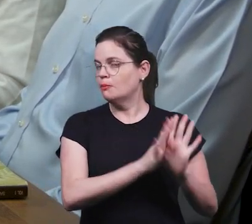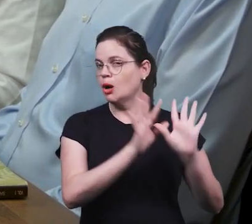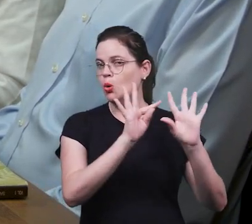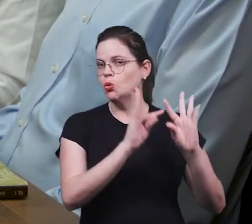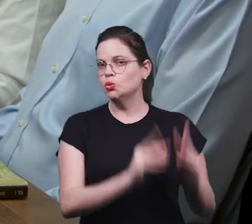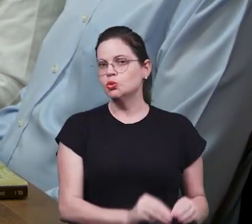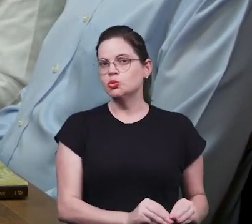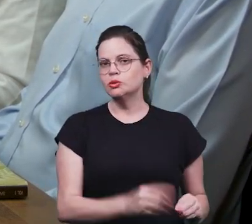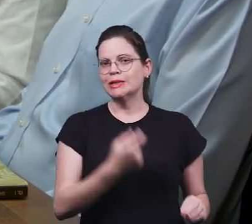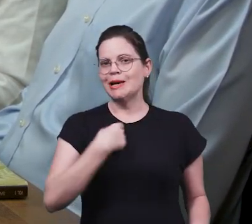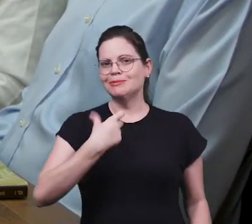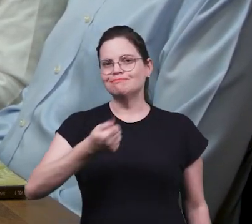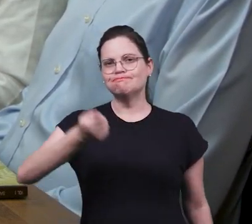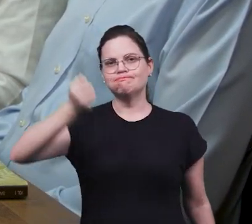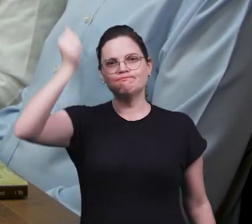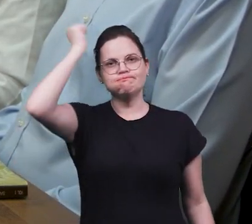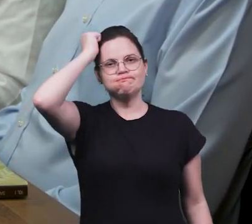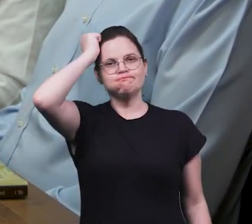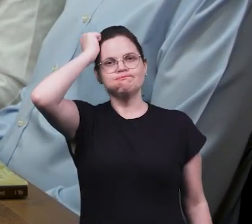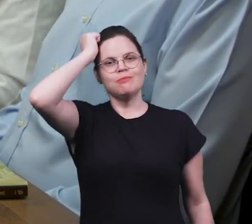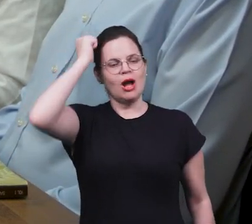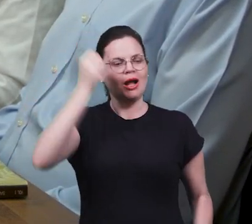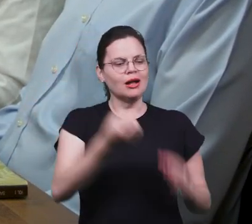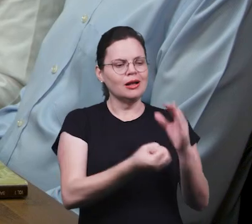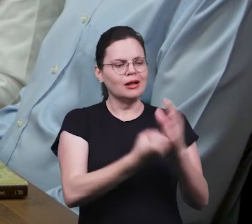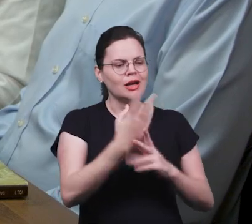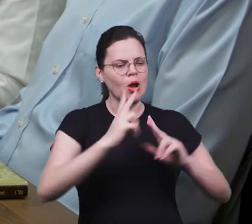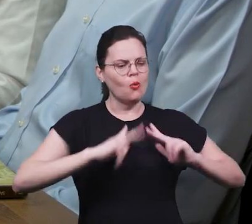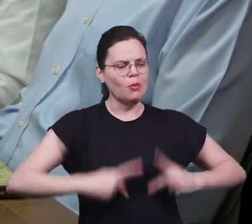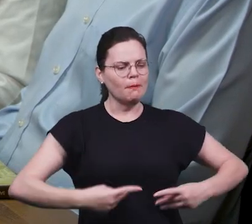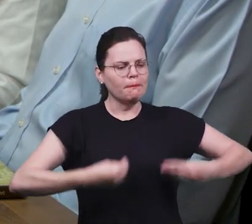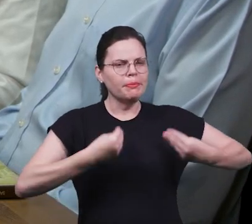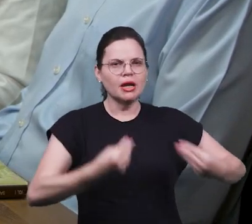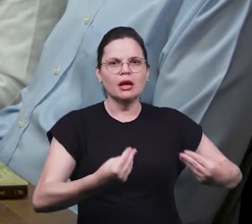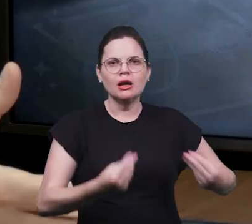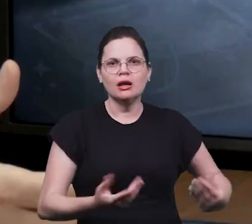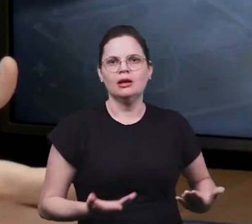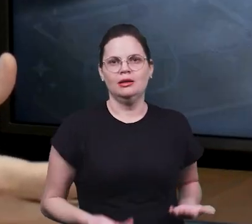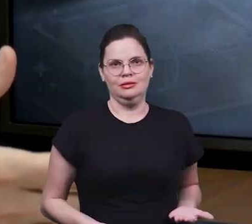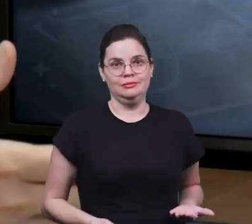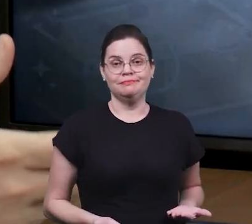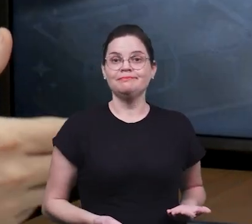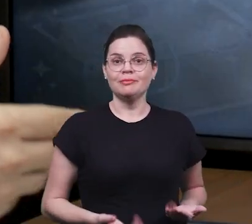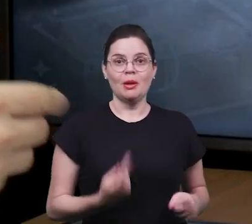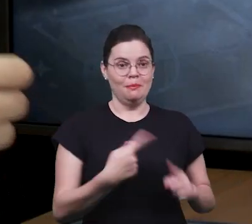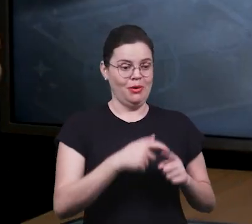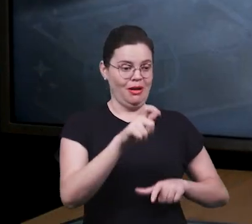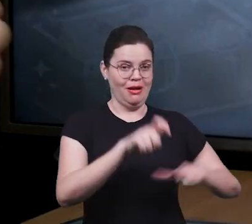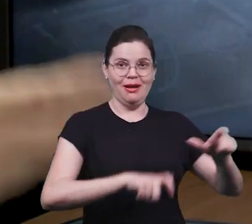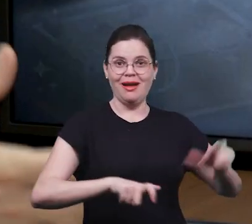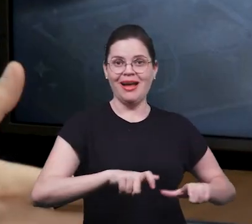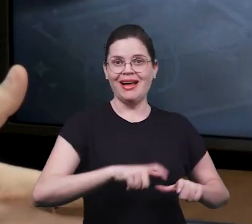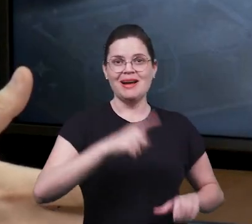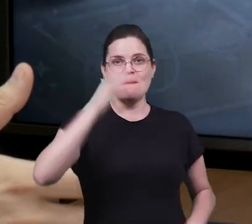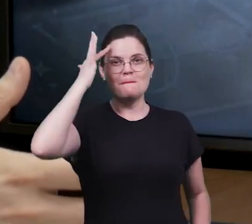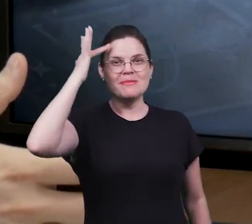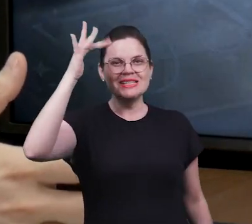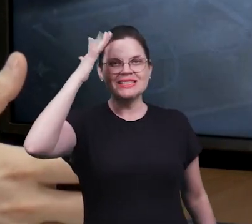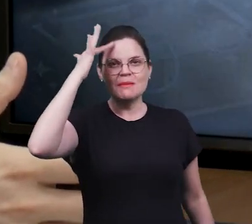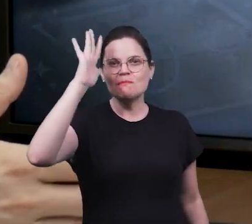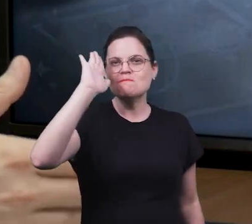né, uma expressão bíblica. E aí nós vamos encontrar no meio de uma geração corrompida, né, em que os pensamentos eram